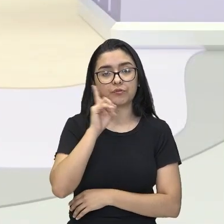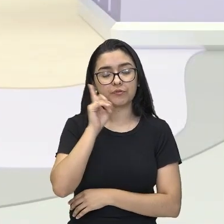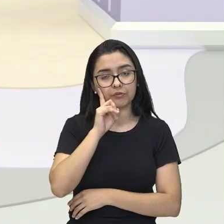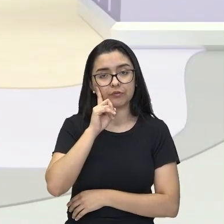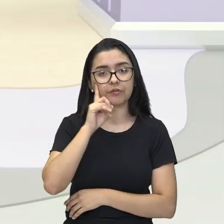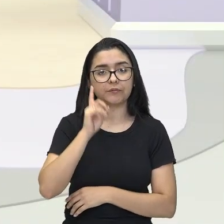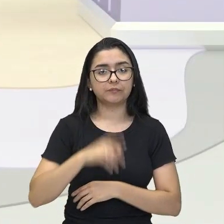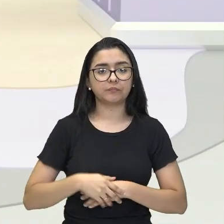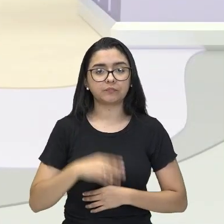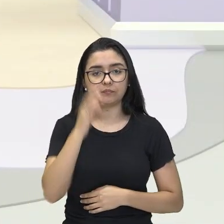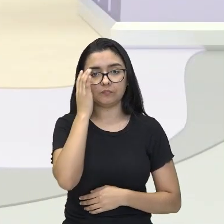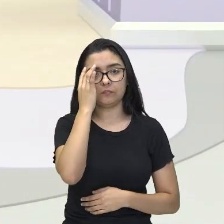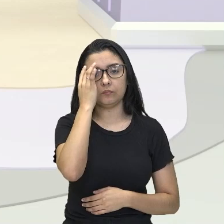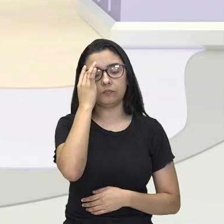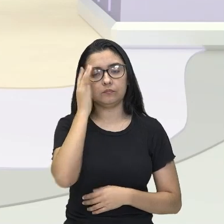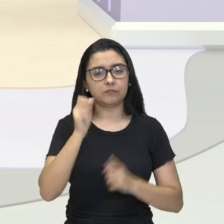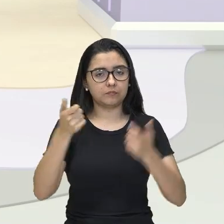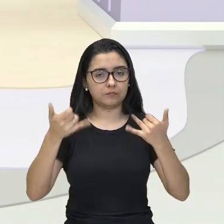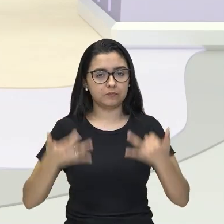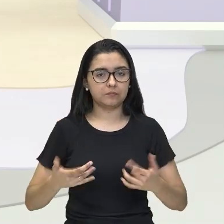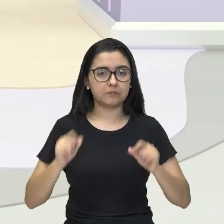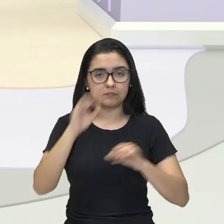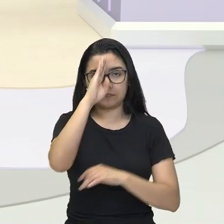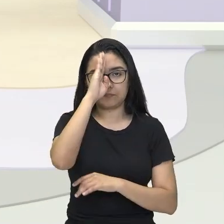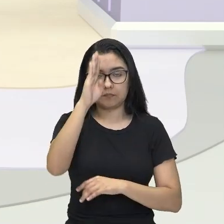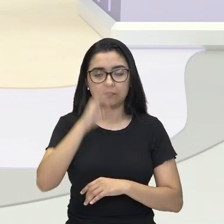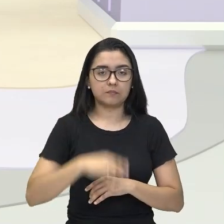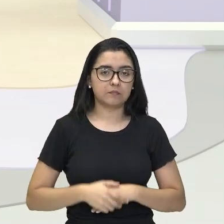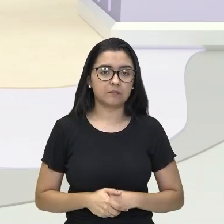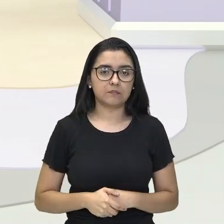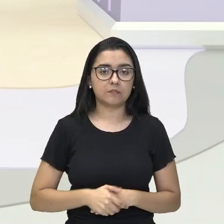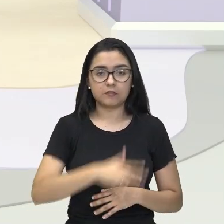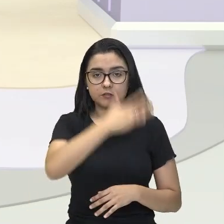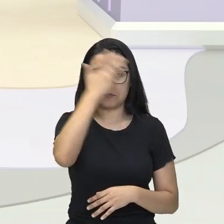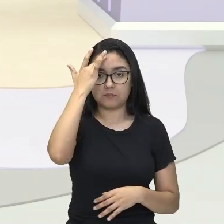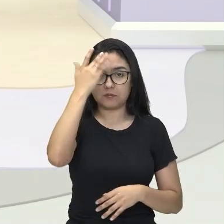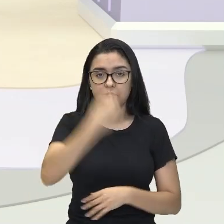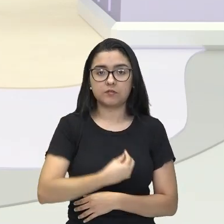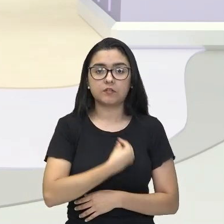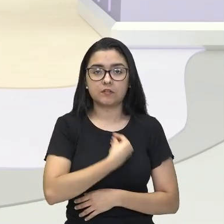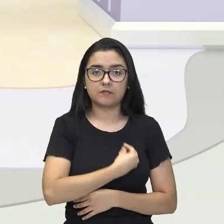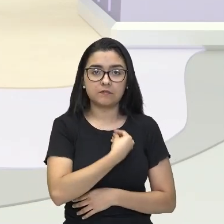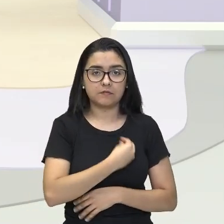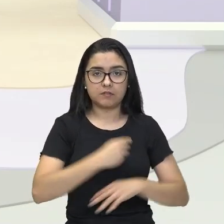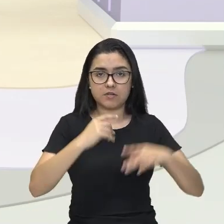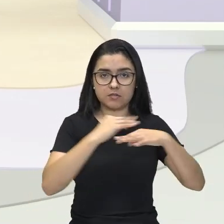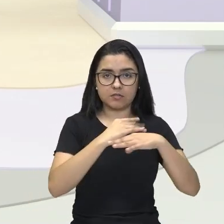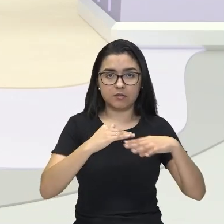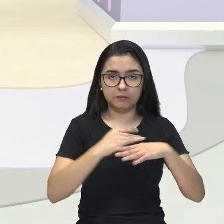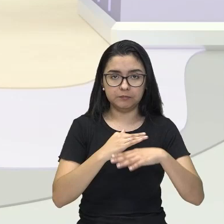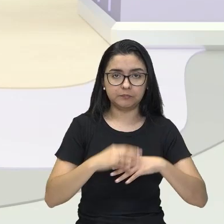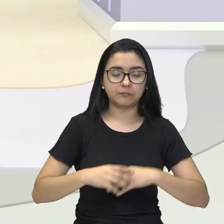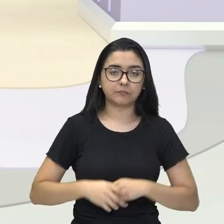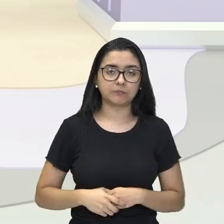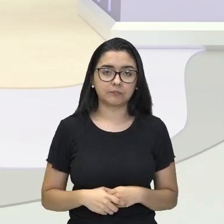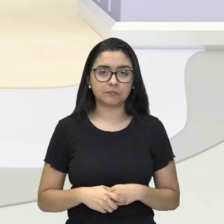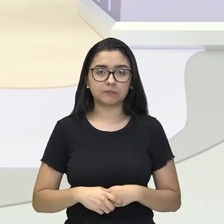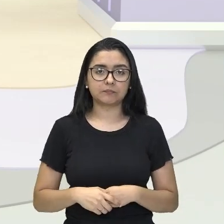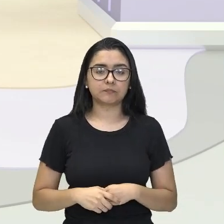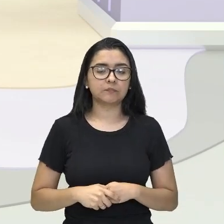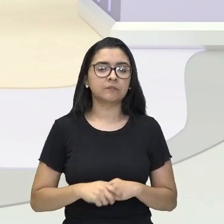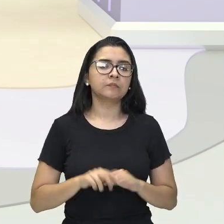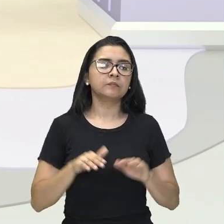nosso cotidiano, como eu falei, principalmente das pessoas que vivem nas grandes cidades.